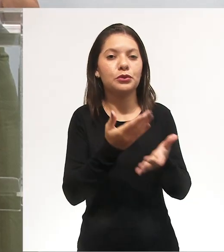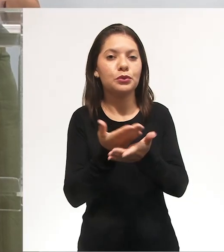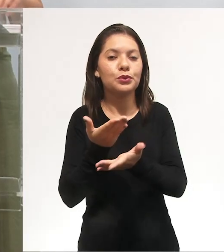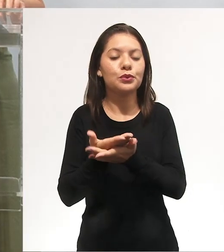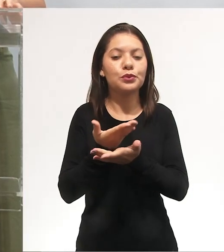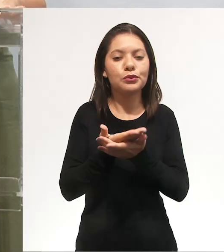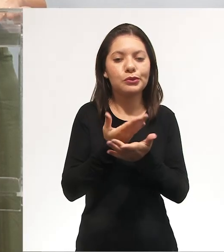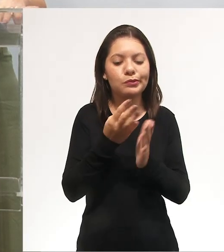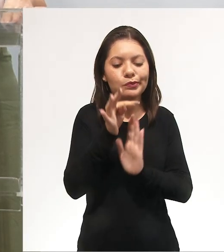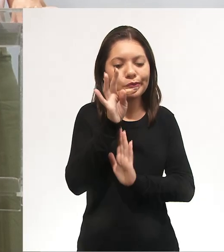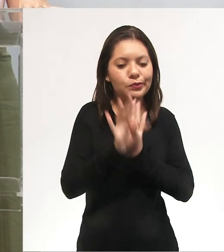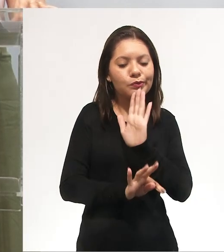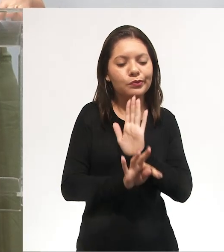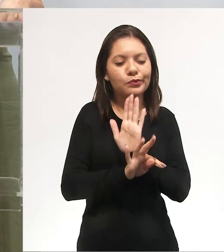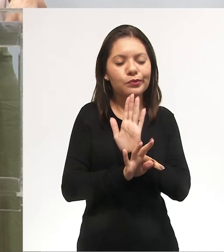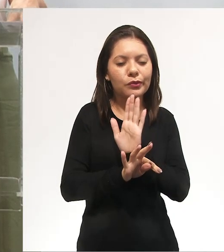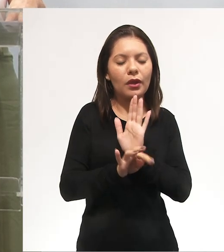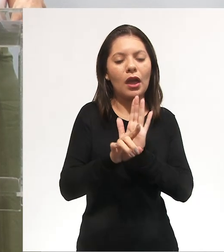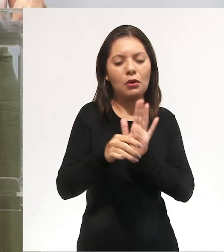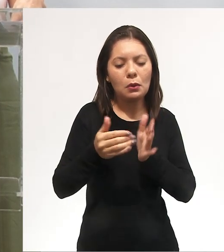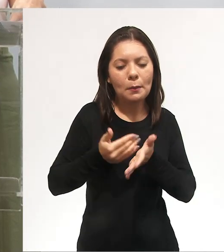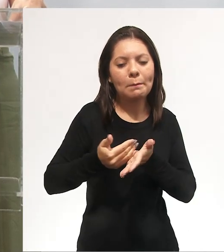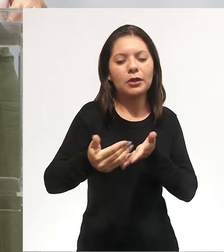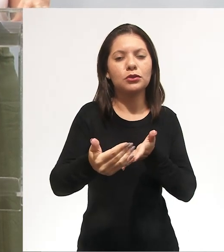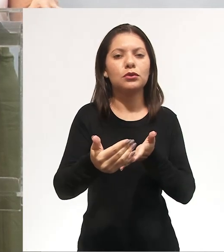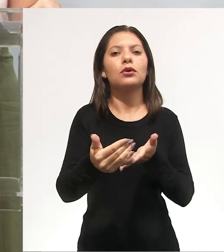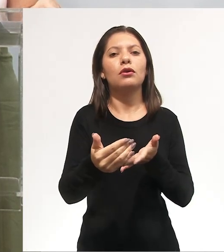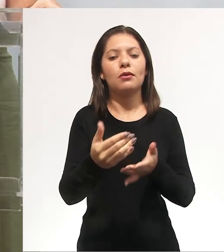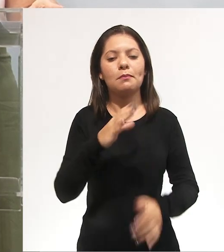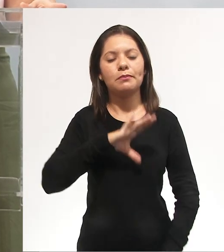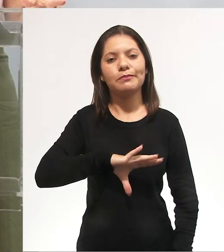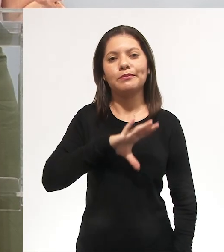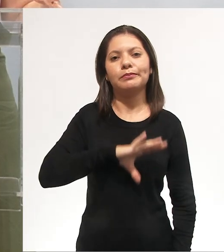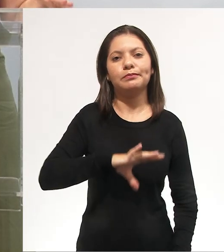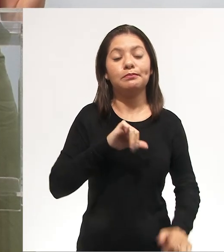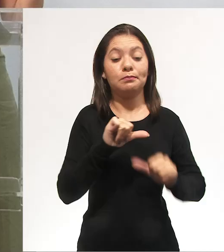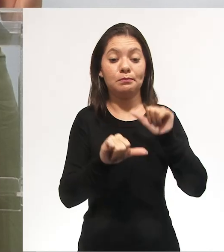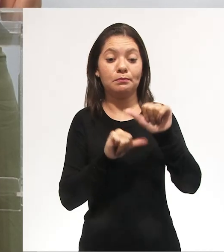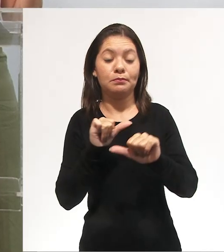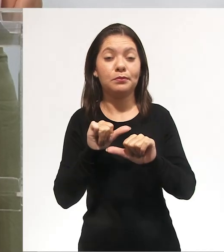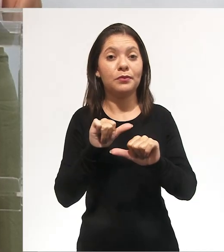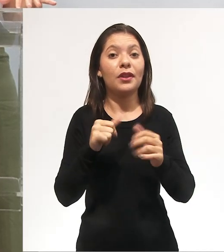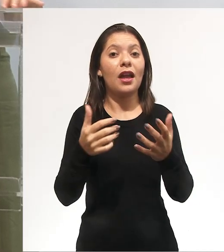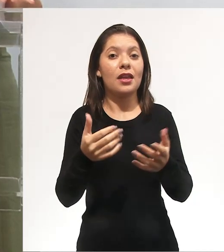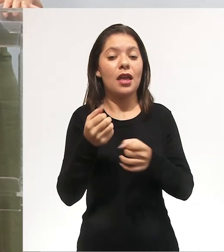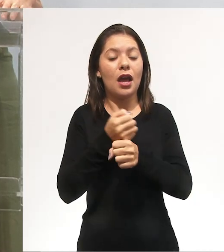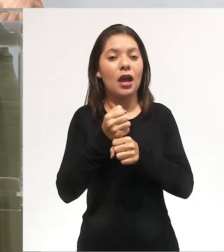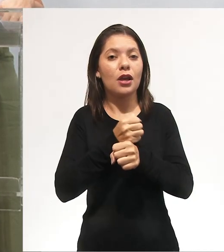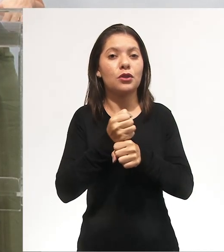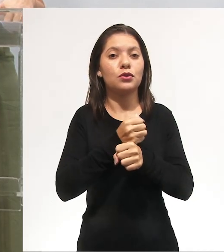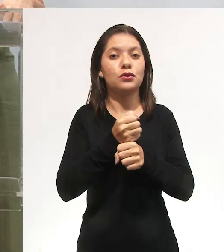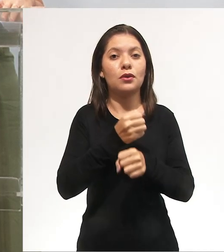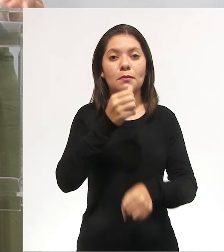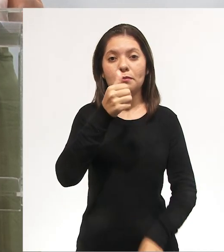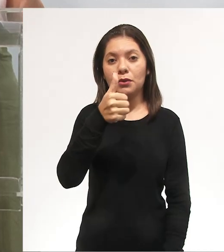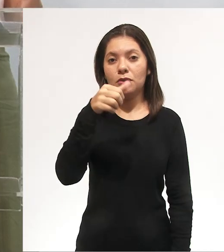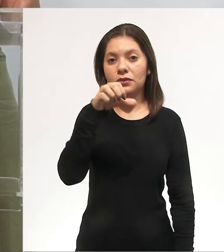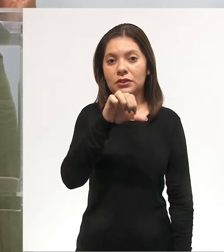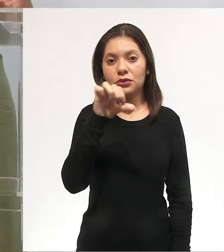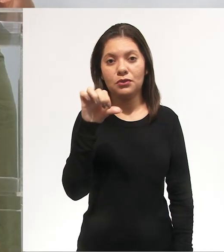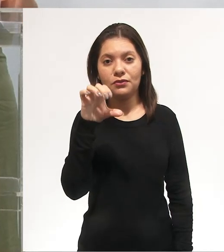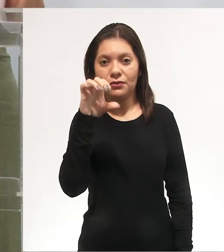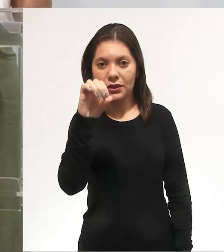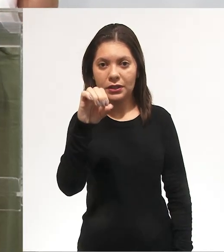né? Então, tudo isso foi influenciando no ensino da língua portuguesa. Até chegarmos nos anos 90, com a